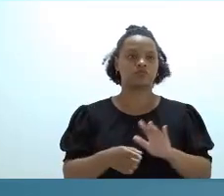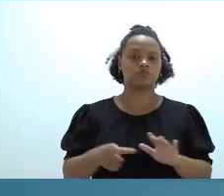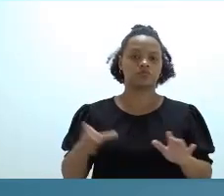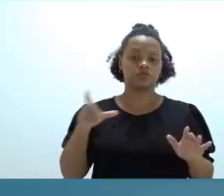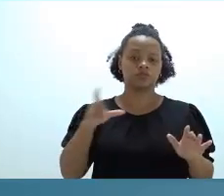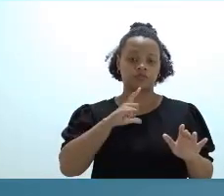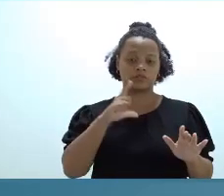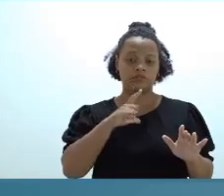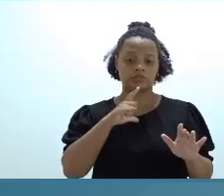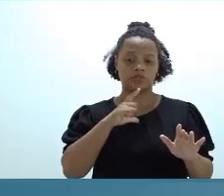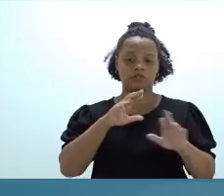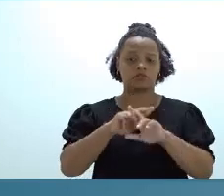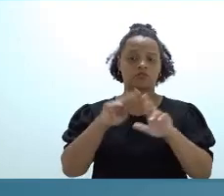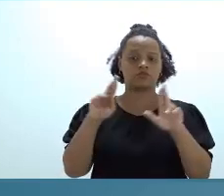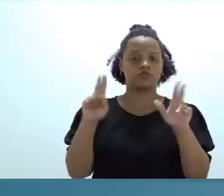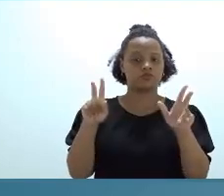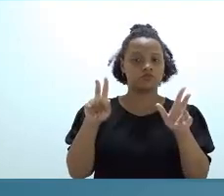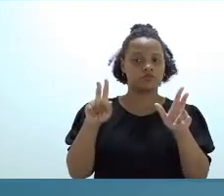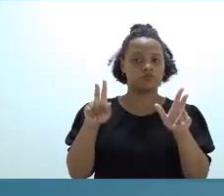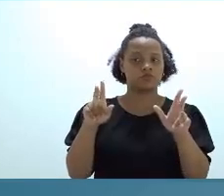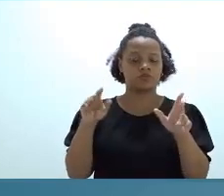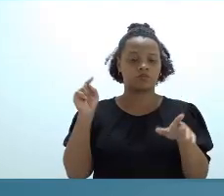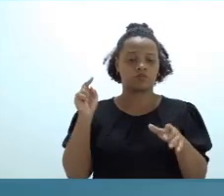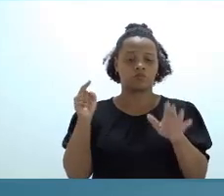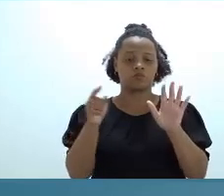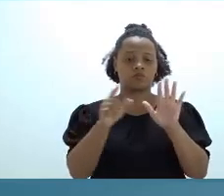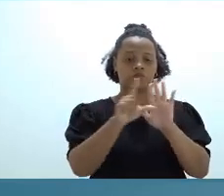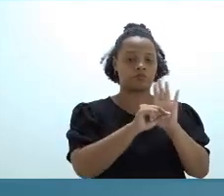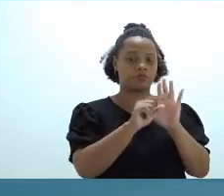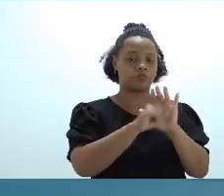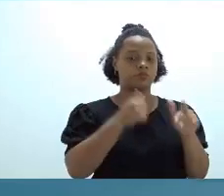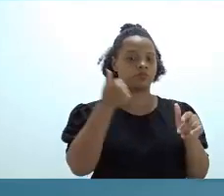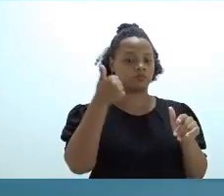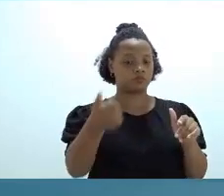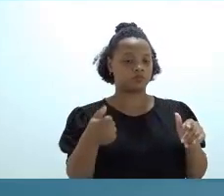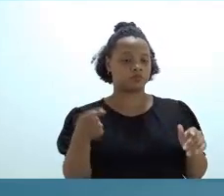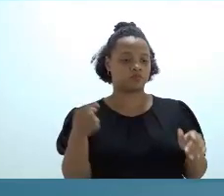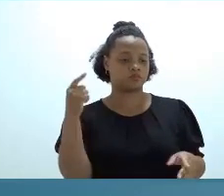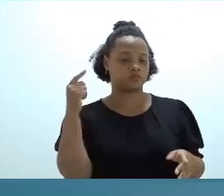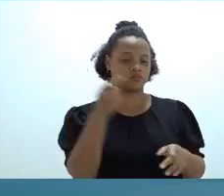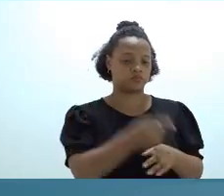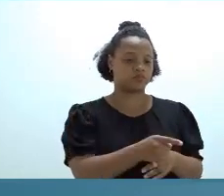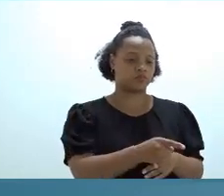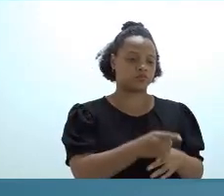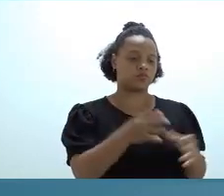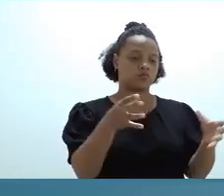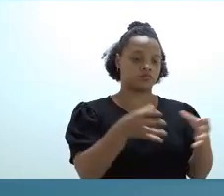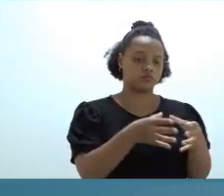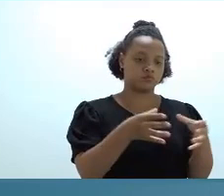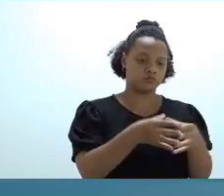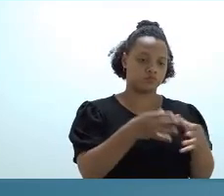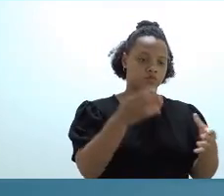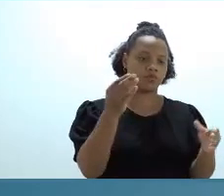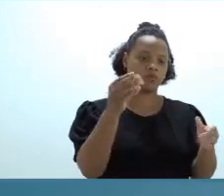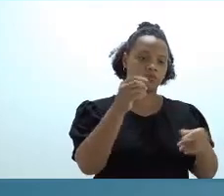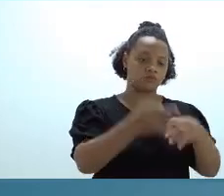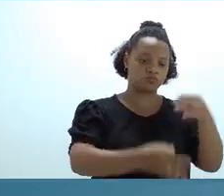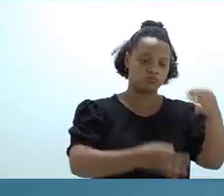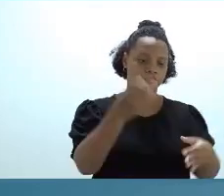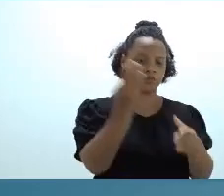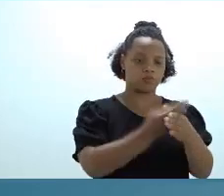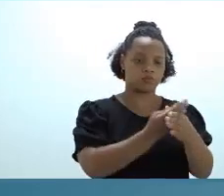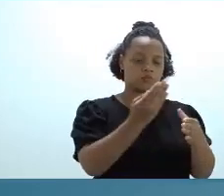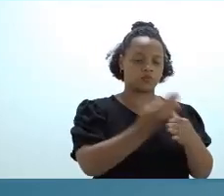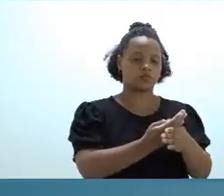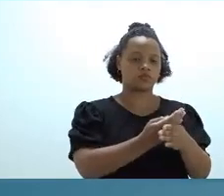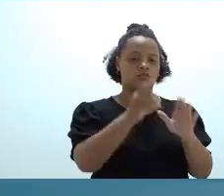1º aponta que as turmas de direito público cabem processar e julgar os processos regidos pelo direito público, uma vez constatado que, em